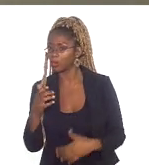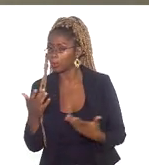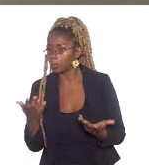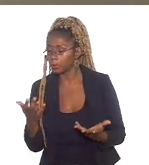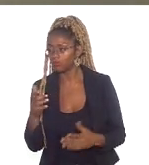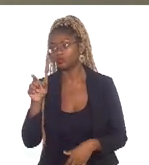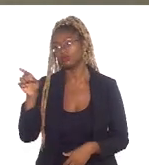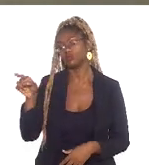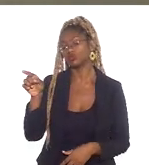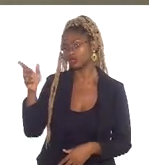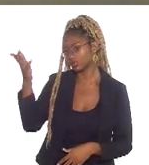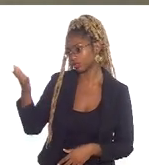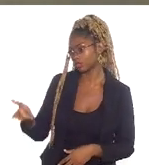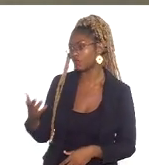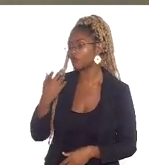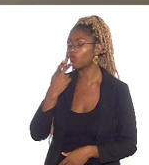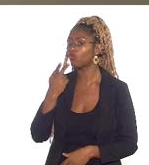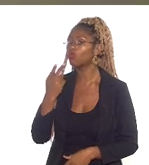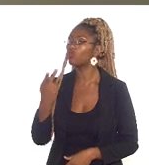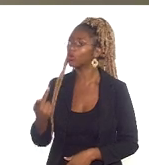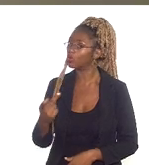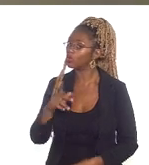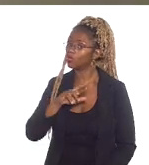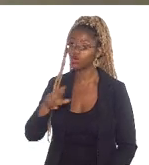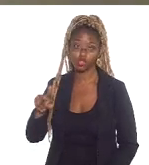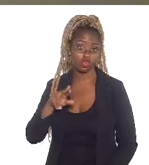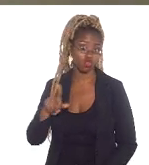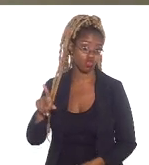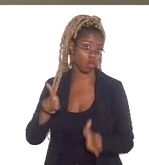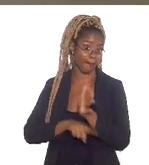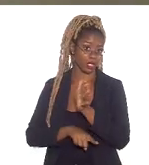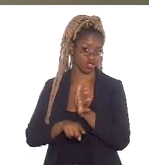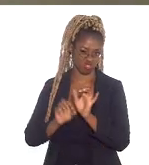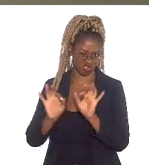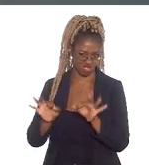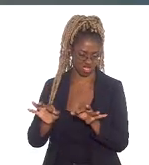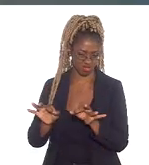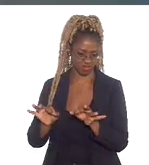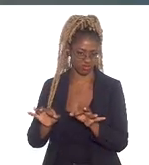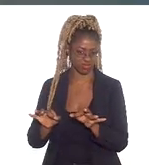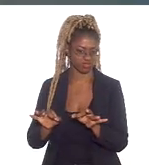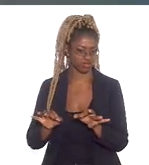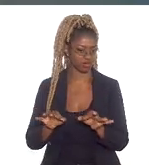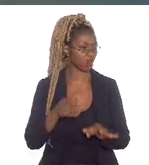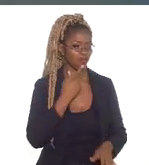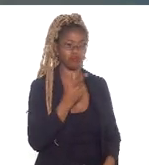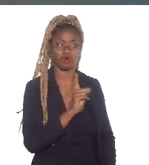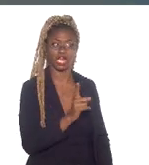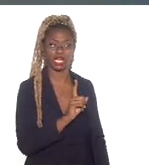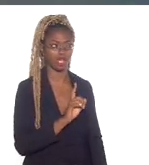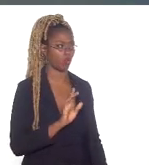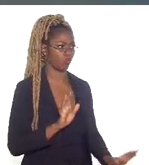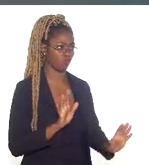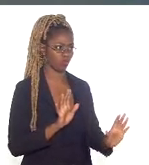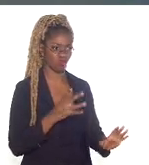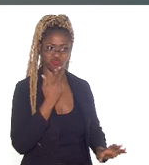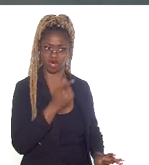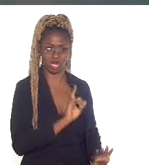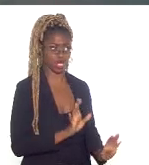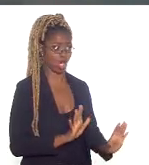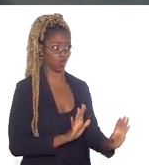Vossa Senhoria afirmou que não é abatido, correto? Não, não afirmei, não. Não? Não,